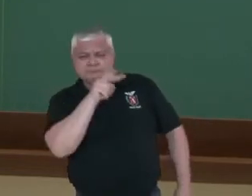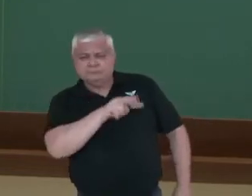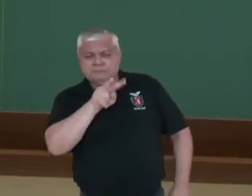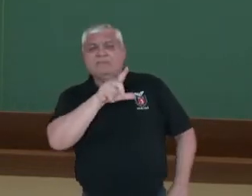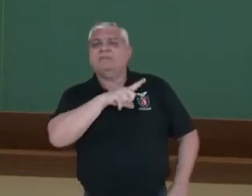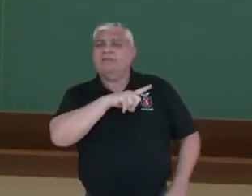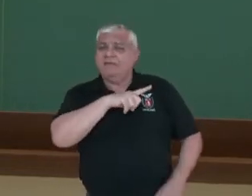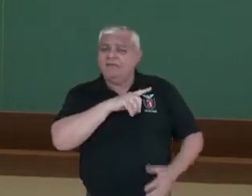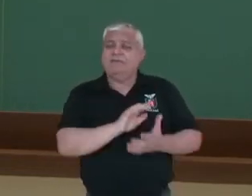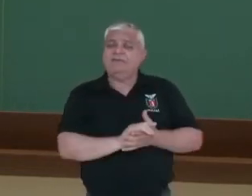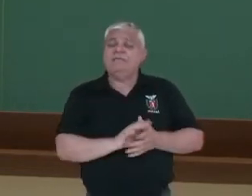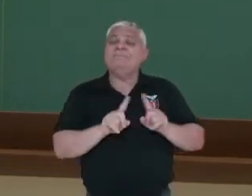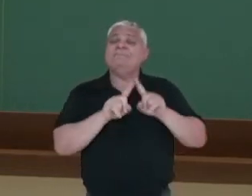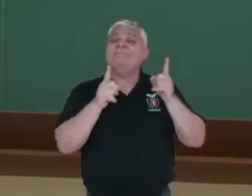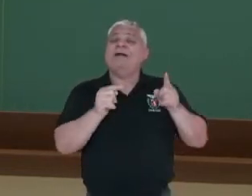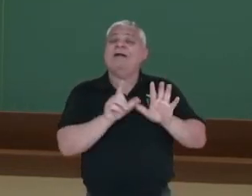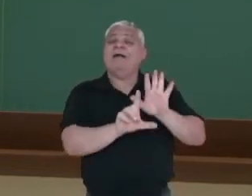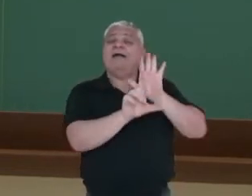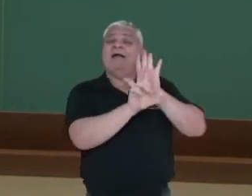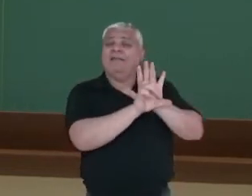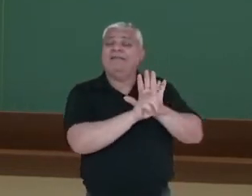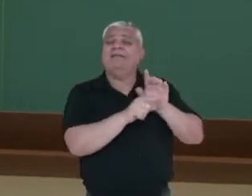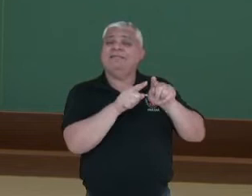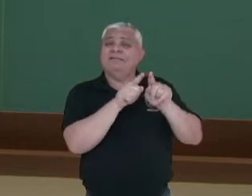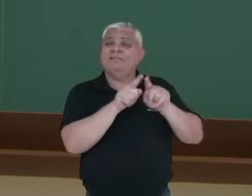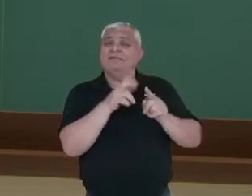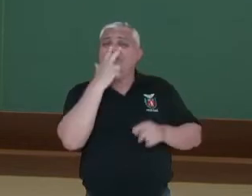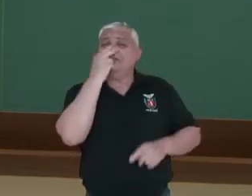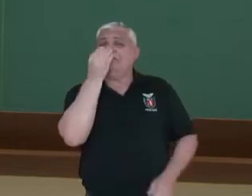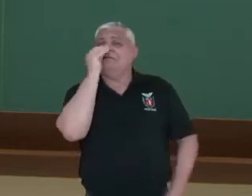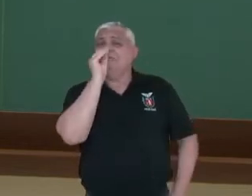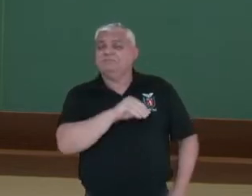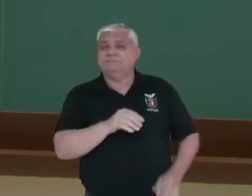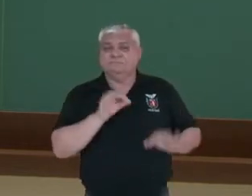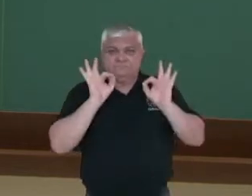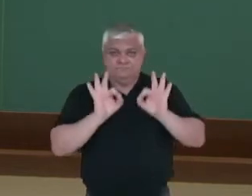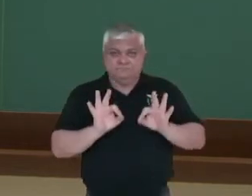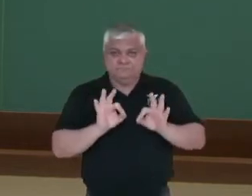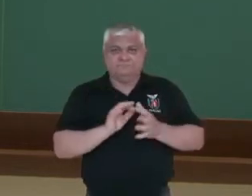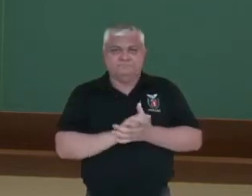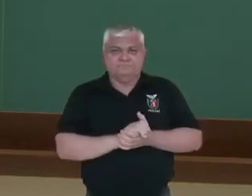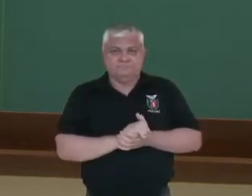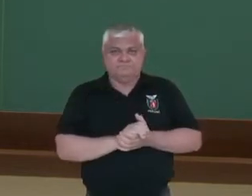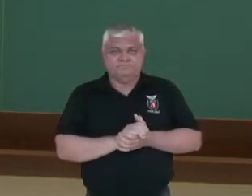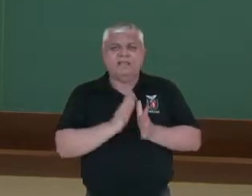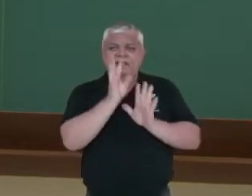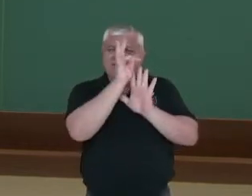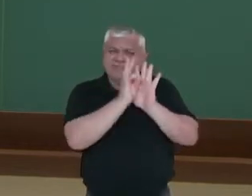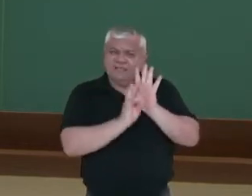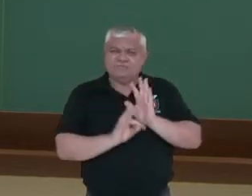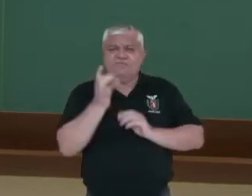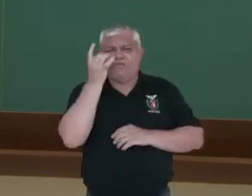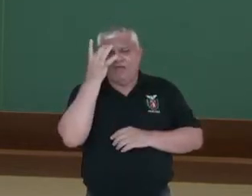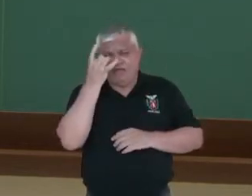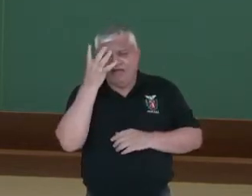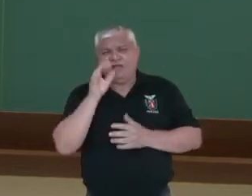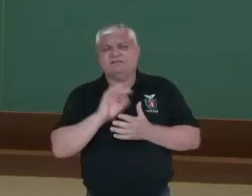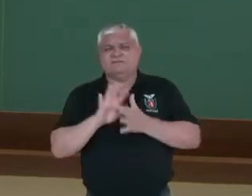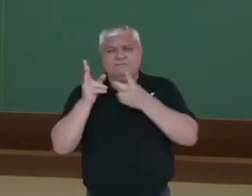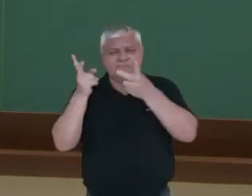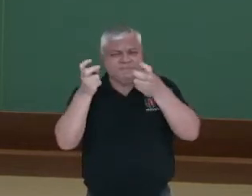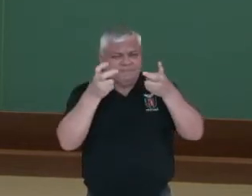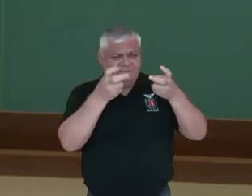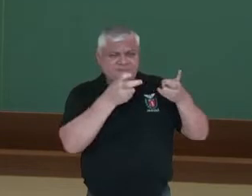que a lei não vingue e que não funcione muito bem. Belezinha? Tranquilo o texto, né? Deu para perceber bem, deu